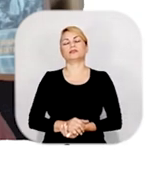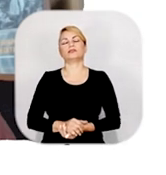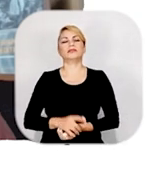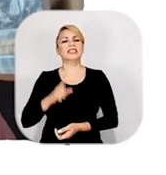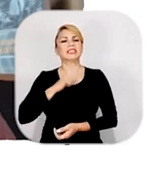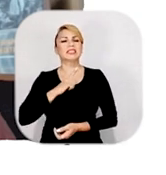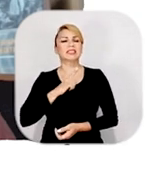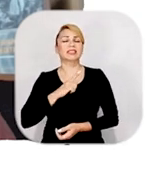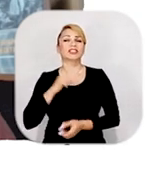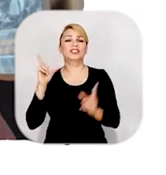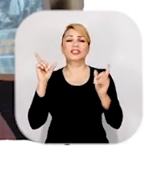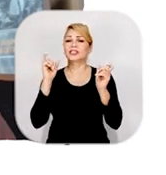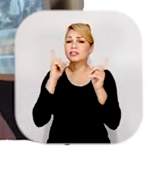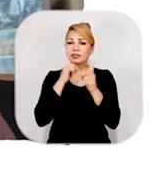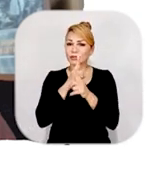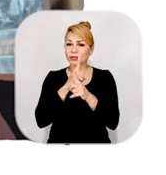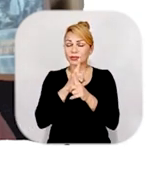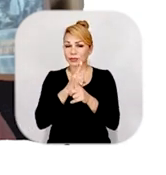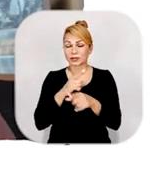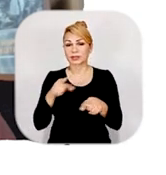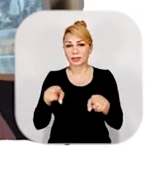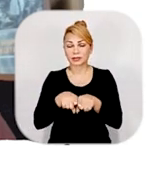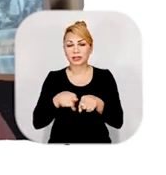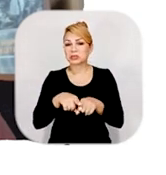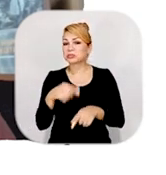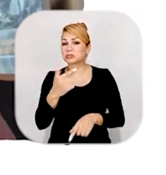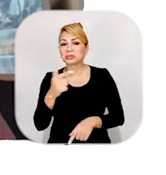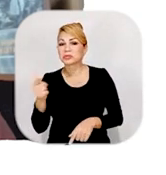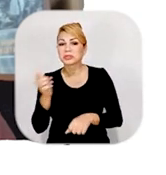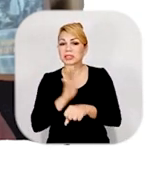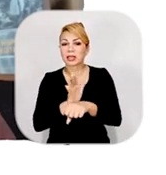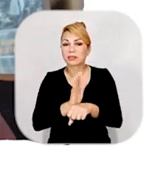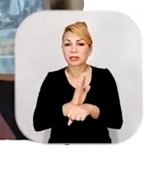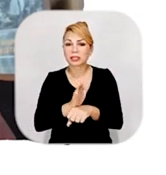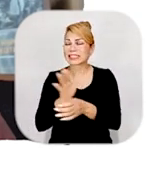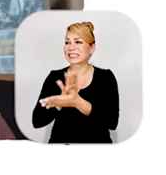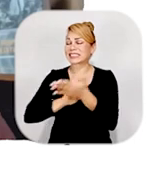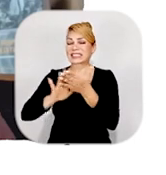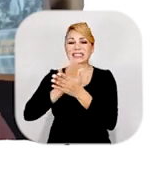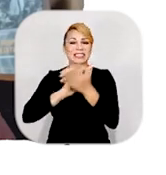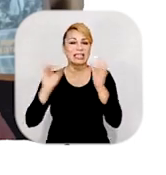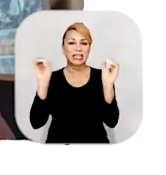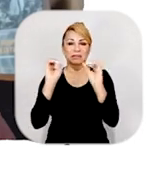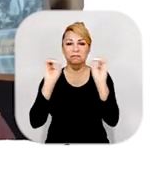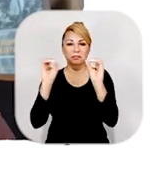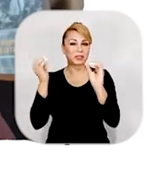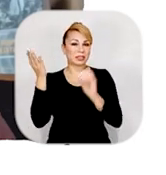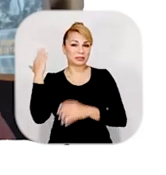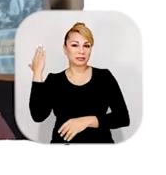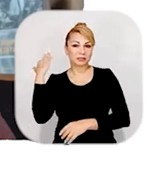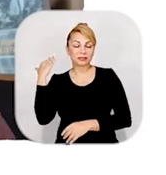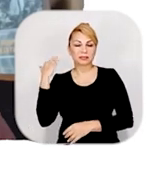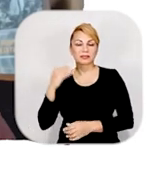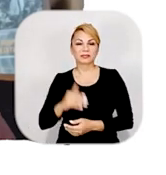tanta dificuldade, inclusive, não temos imagens, não temos nada dessa época assim, muito